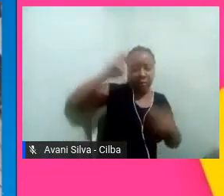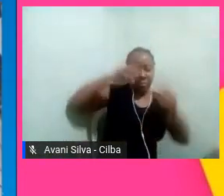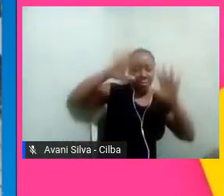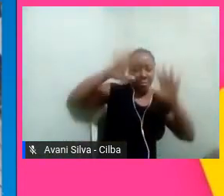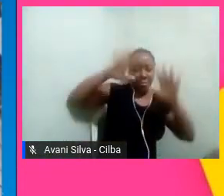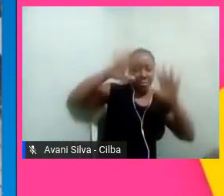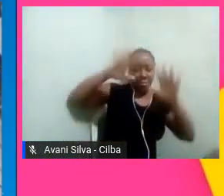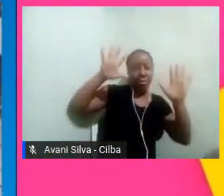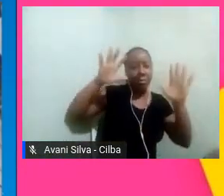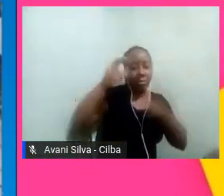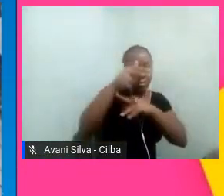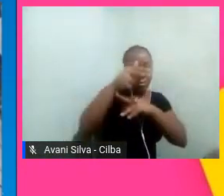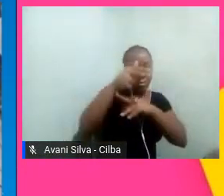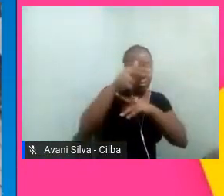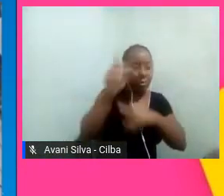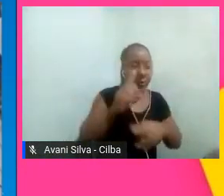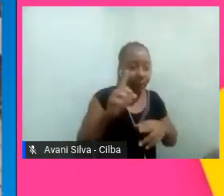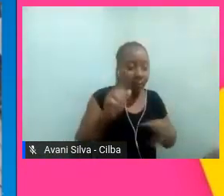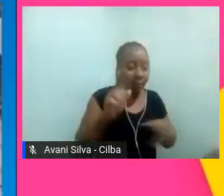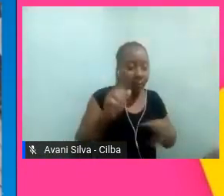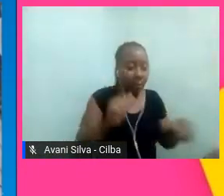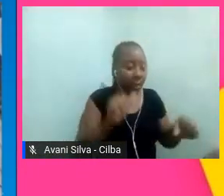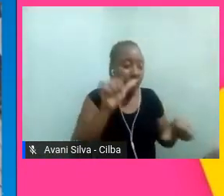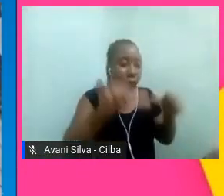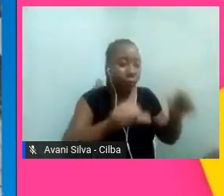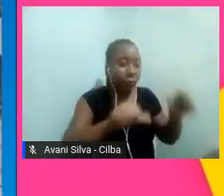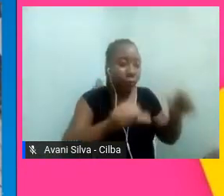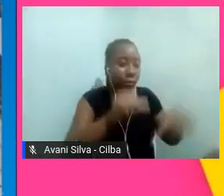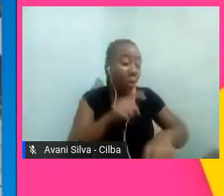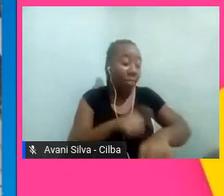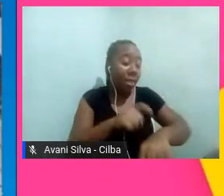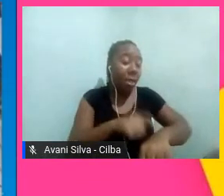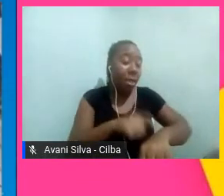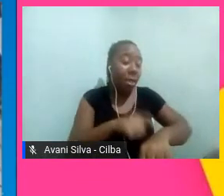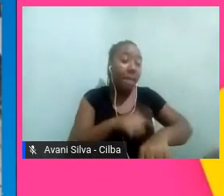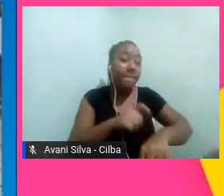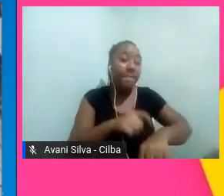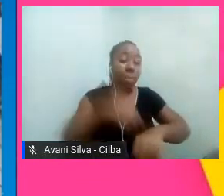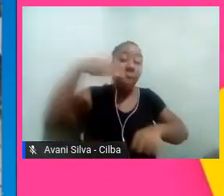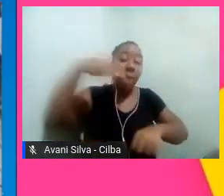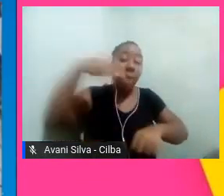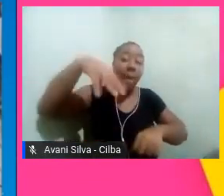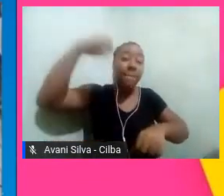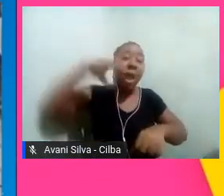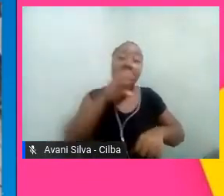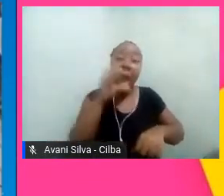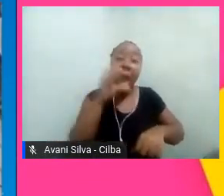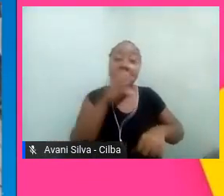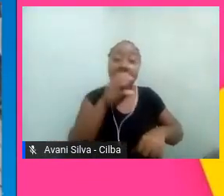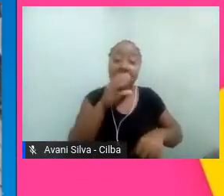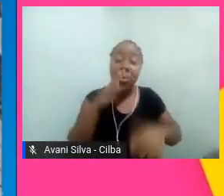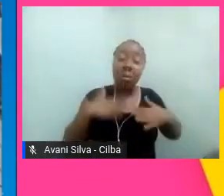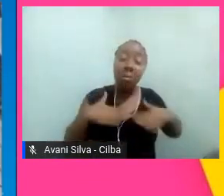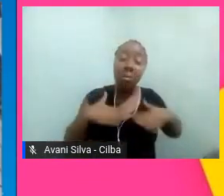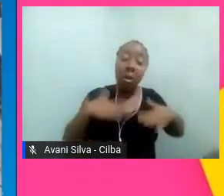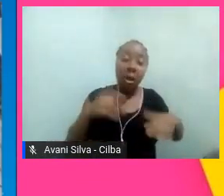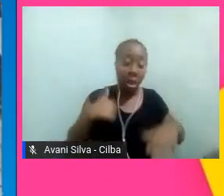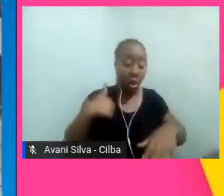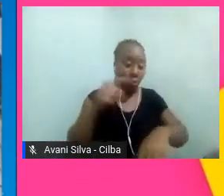E eu vou mudar o tempo com que o LED está acendendo. que é o nosso objeto ali chamado